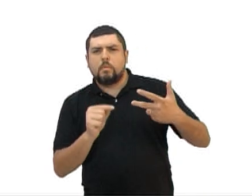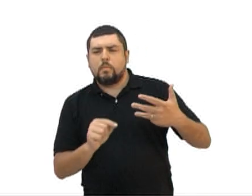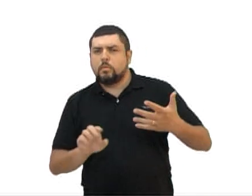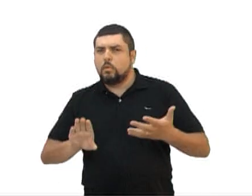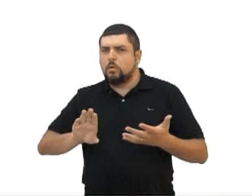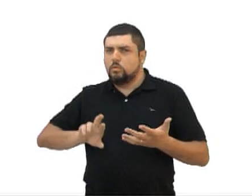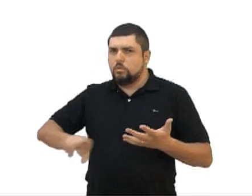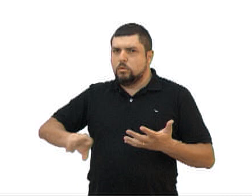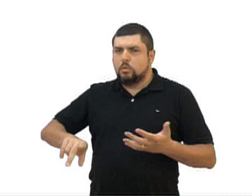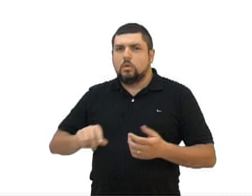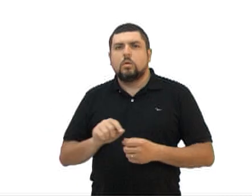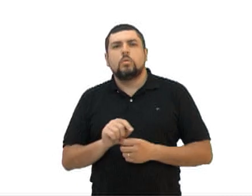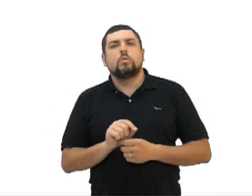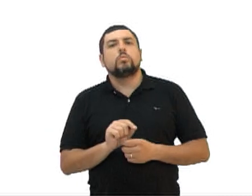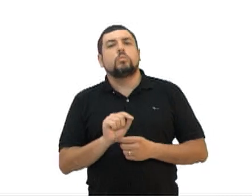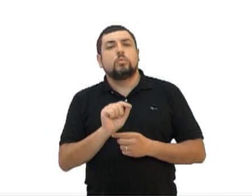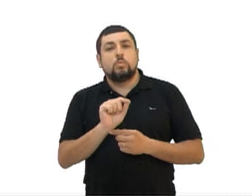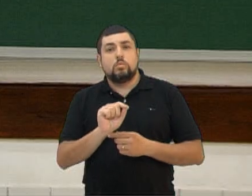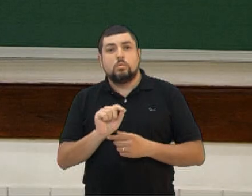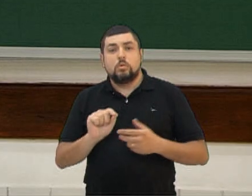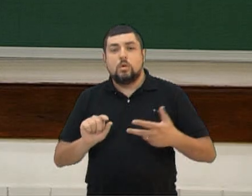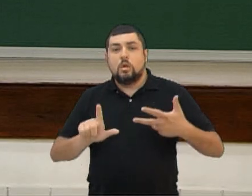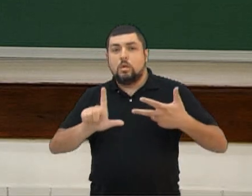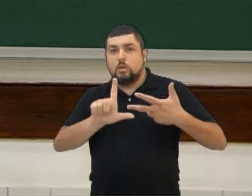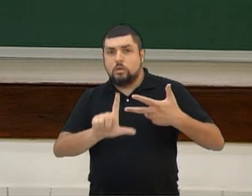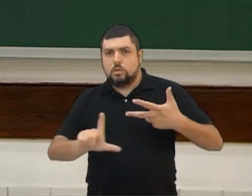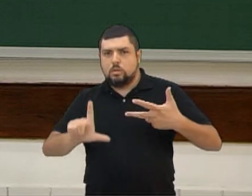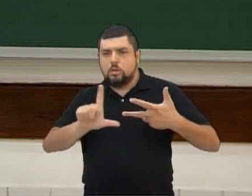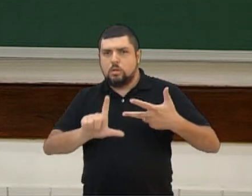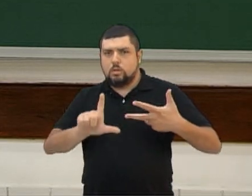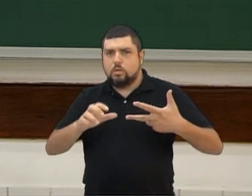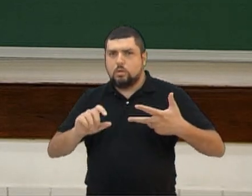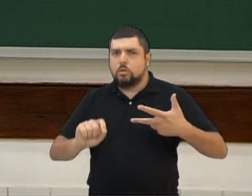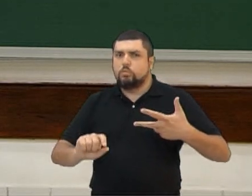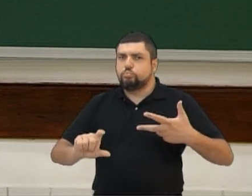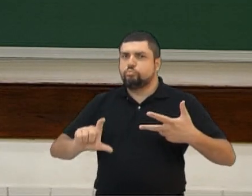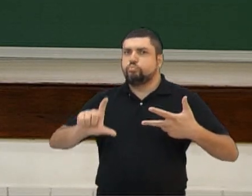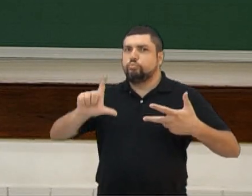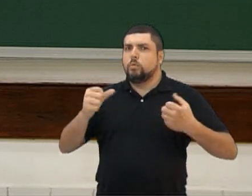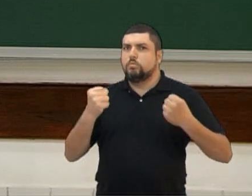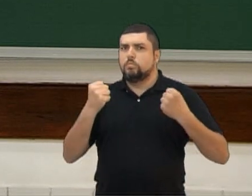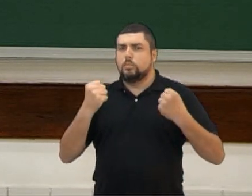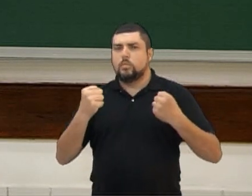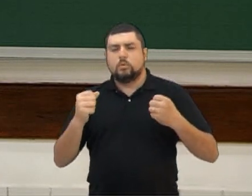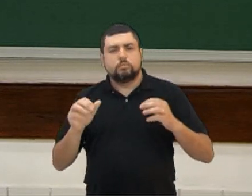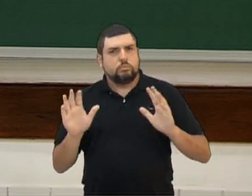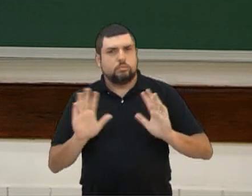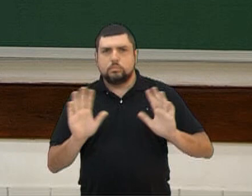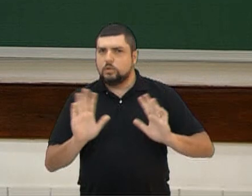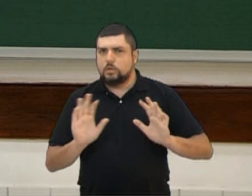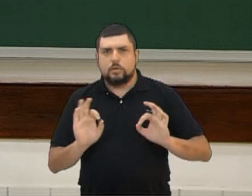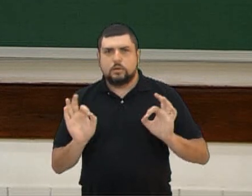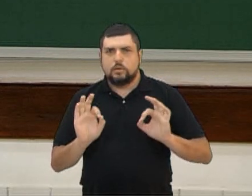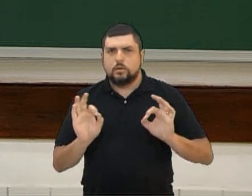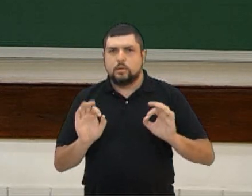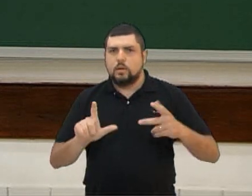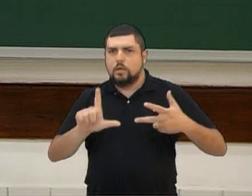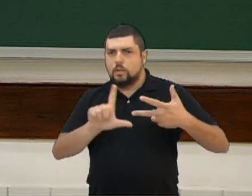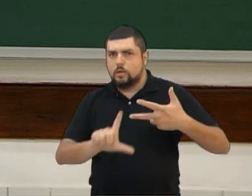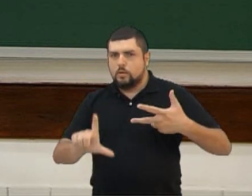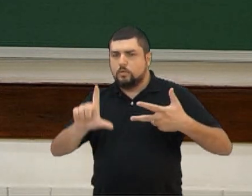prerrogativa? Aumento da força do poder legislativo, porque, como nós vimos, o legislativo vai ter a sua atuação